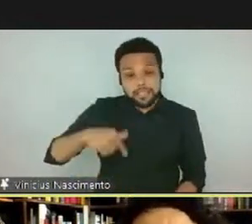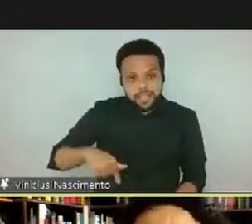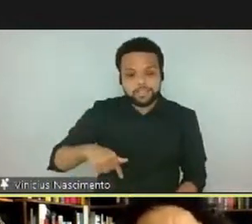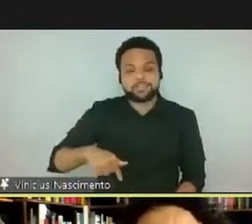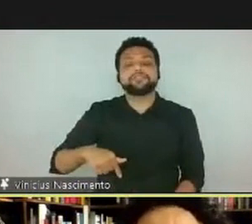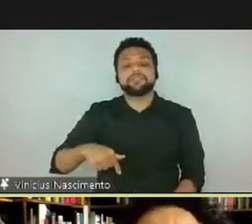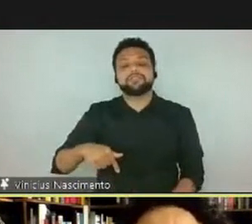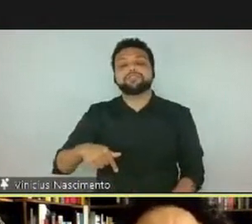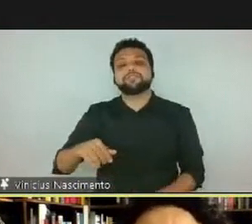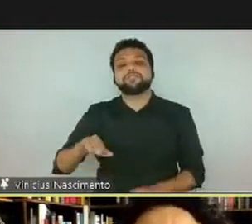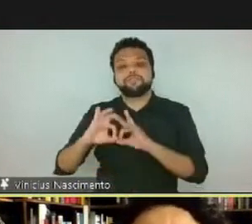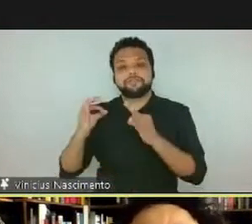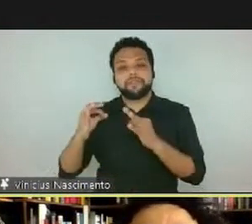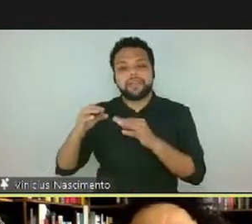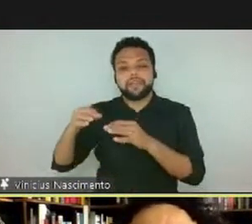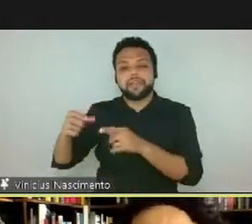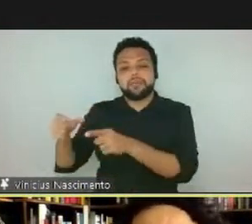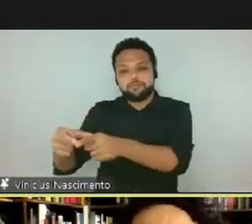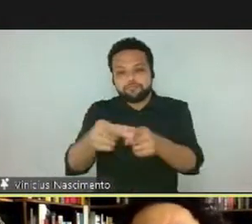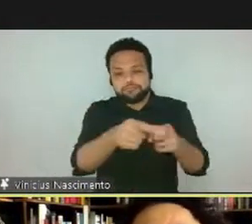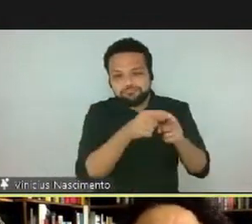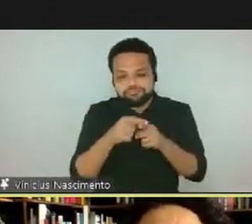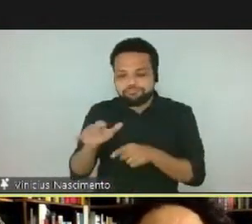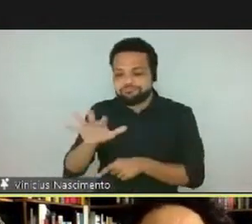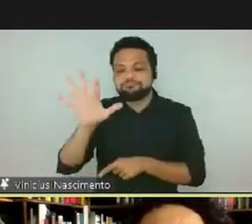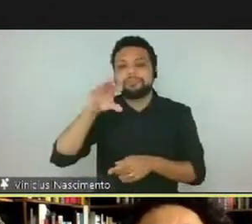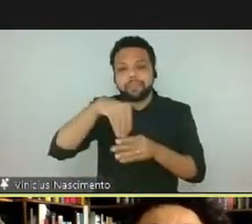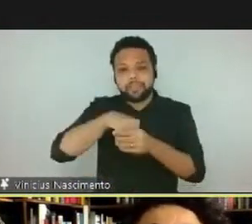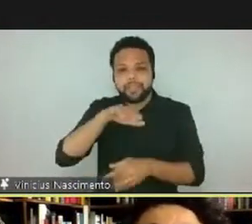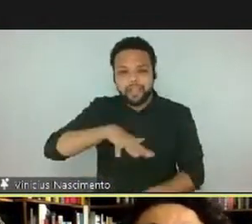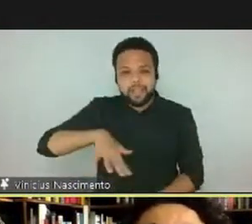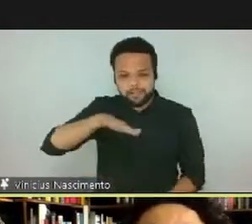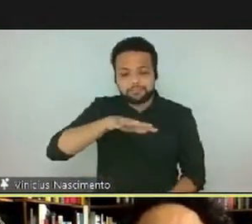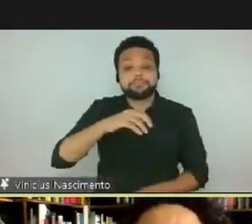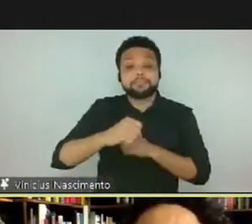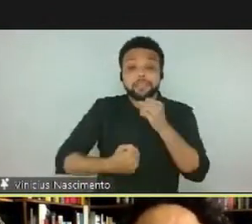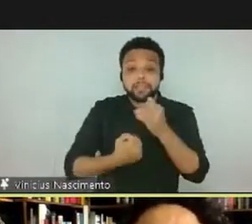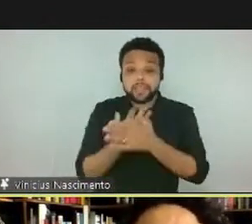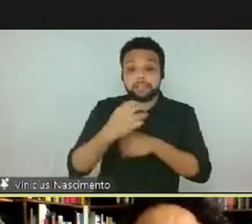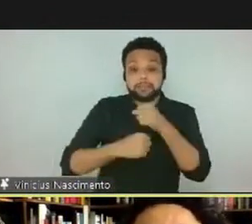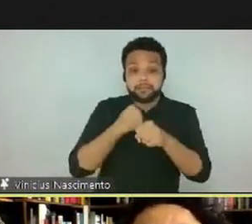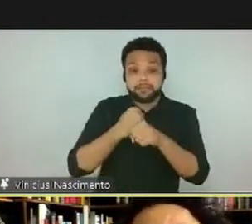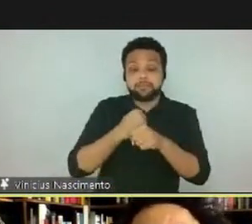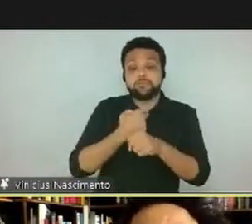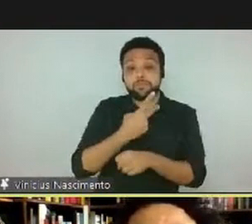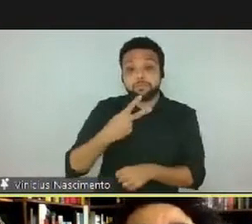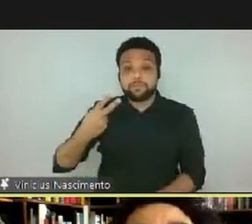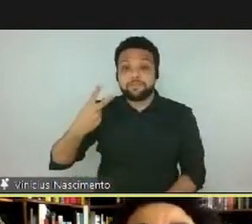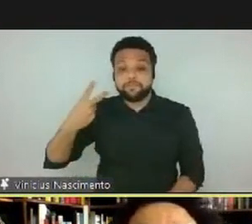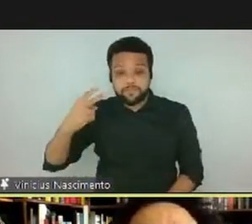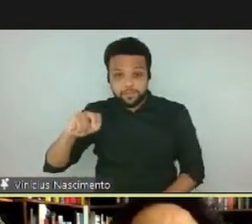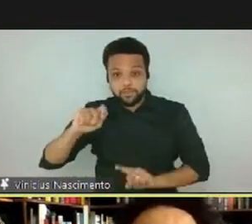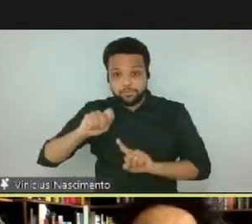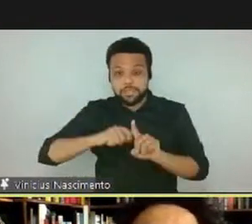em março de 2020 pela Urideia e por mim, e desde então nós